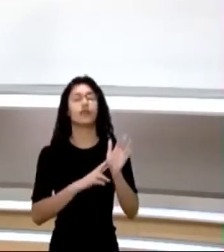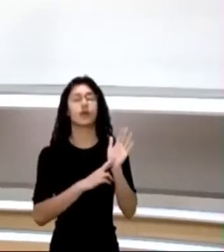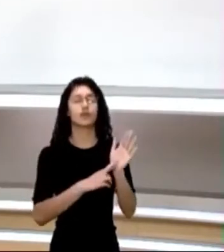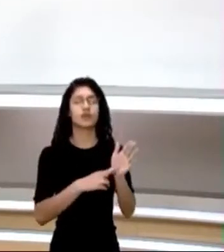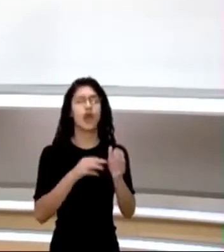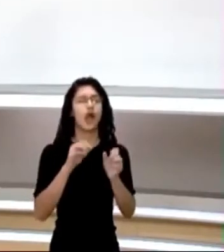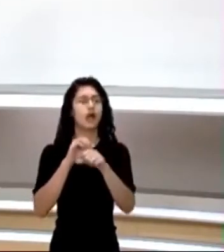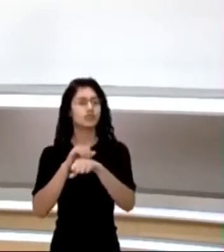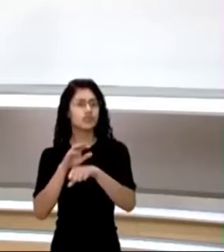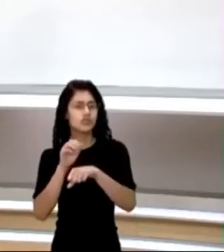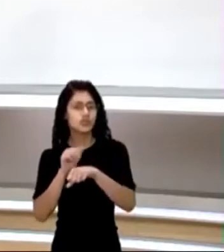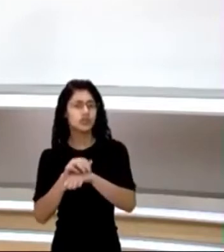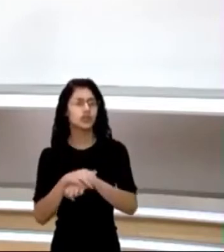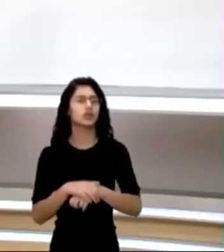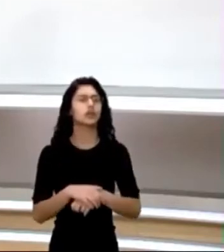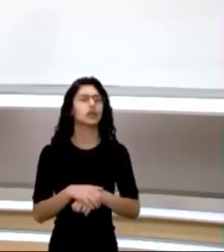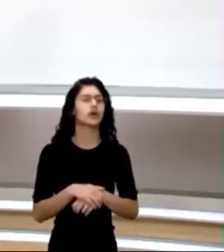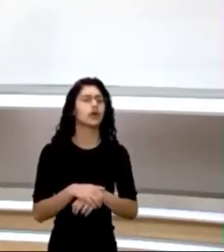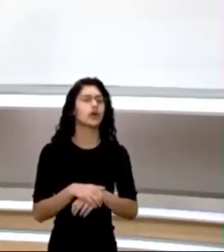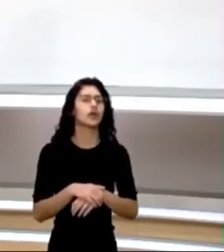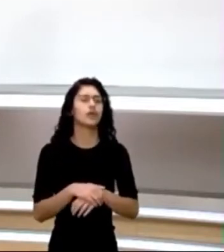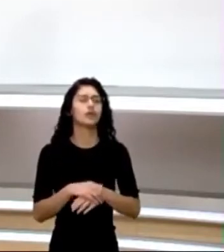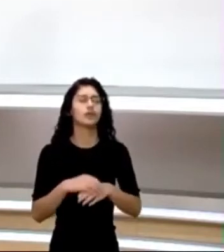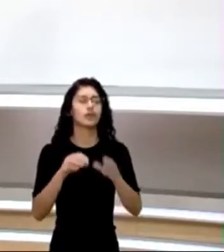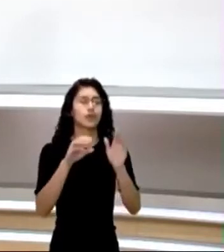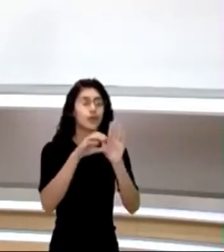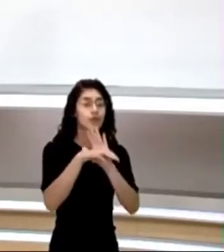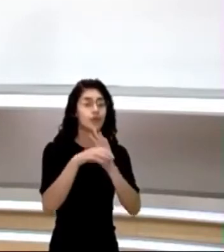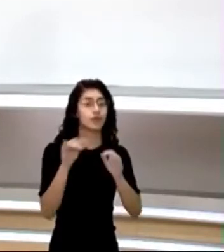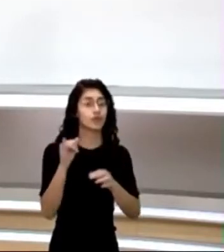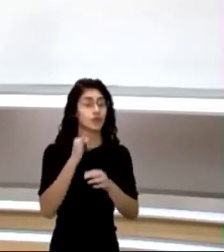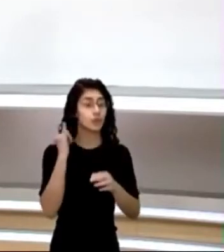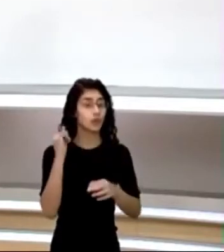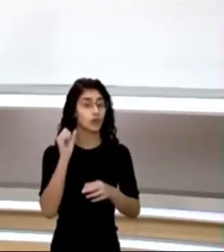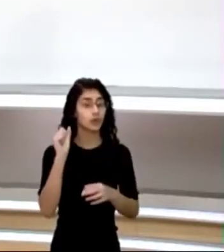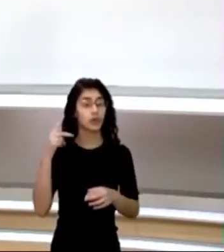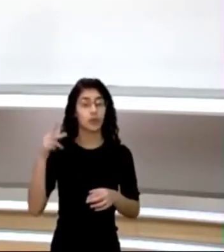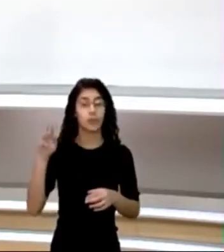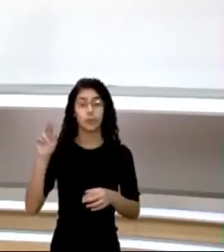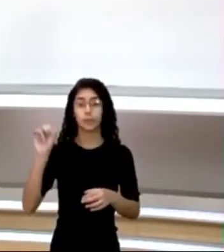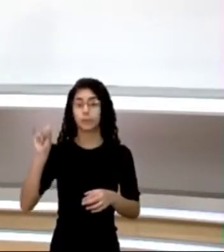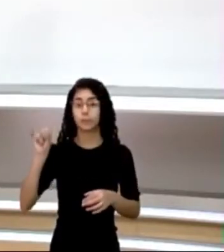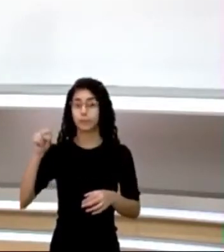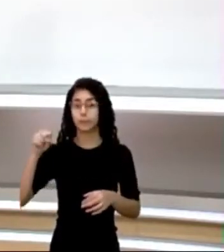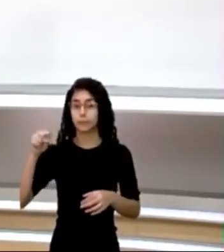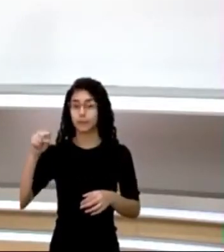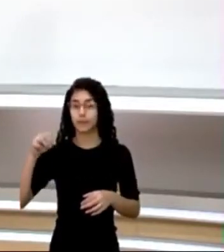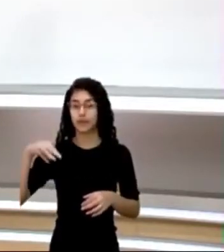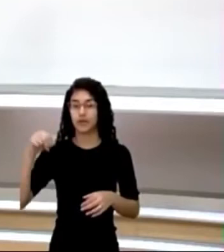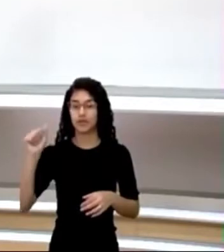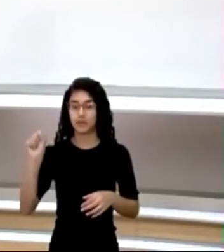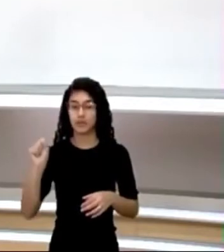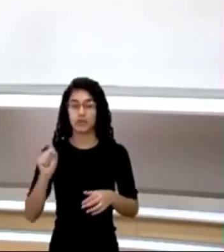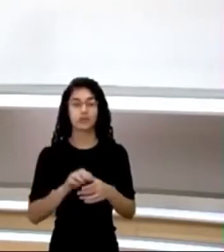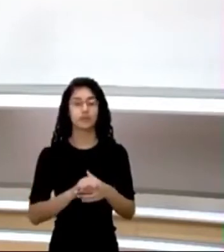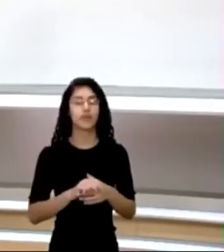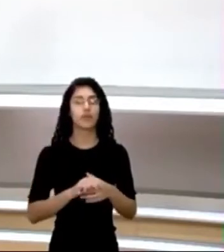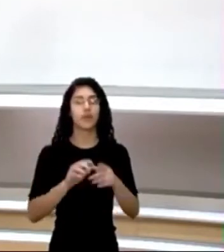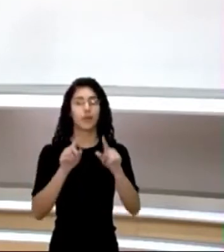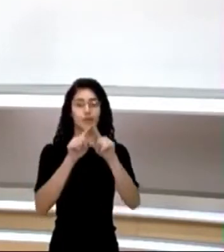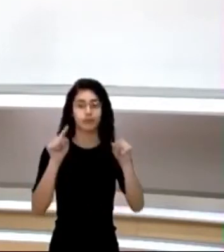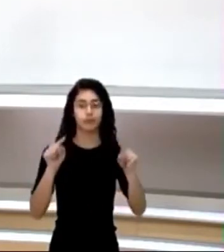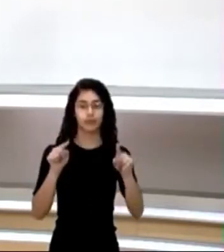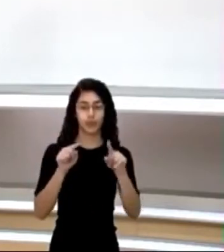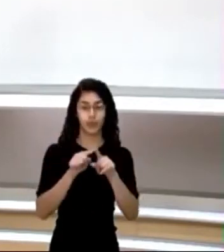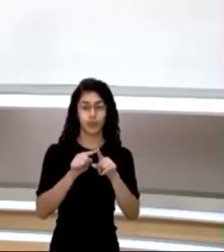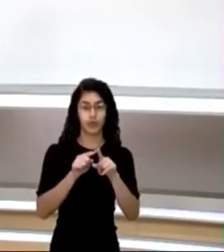algumas dicas, vai contar alguns conceitos importantes sobre os prismas. Sim, os prismas são aquelas figuras espaciais, elas têm